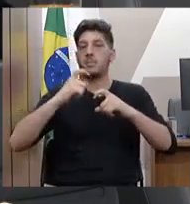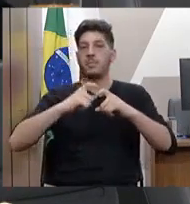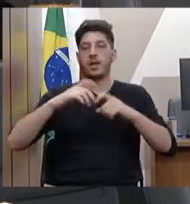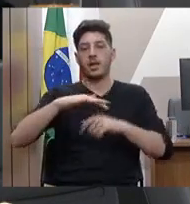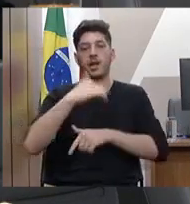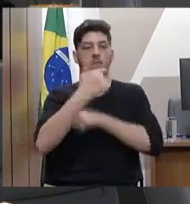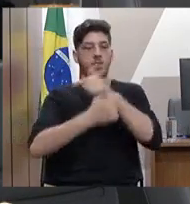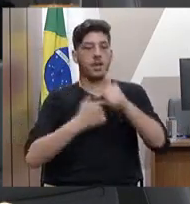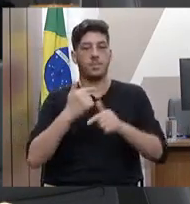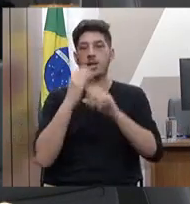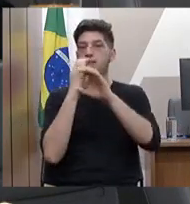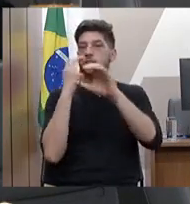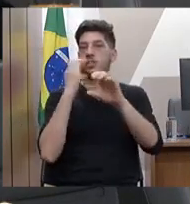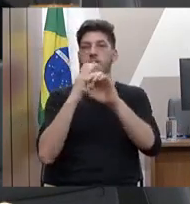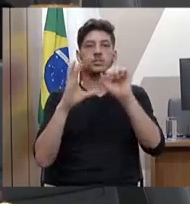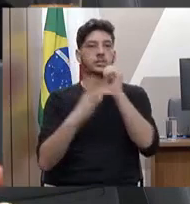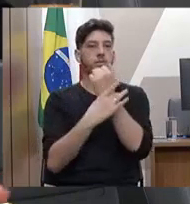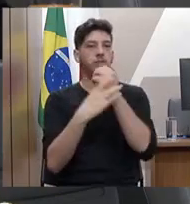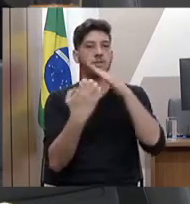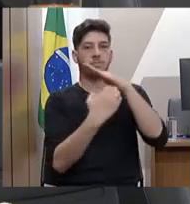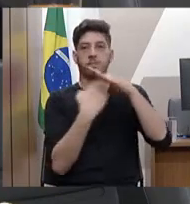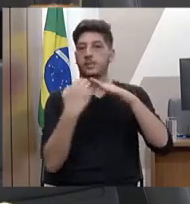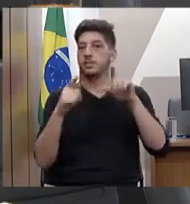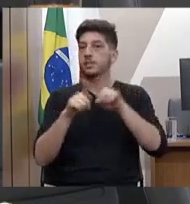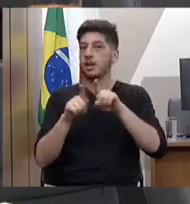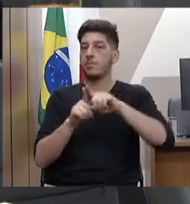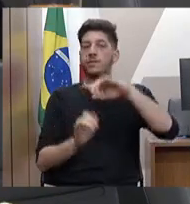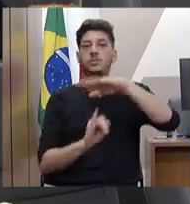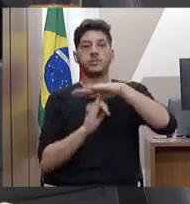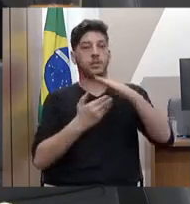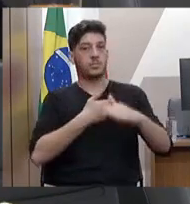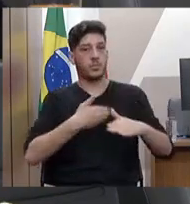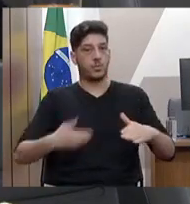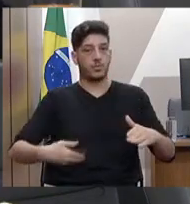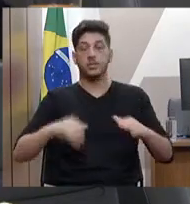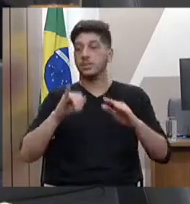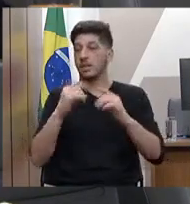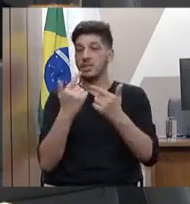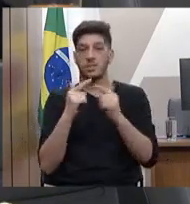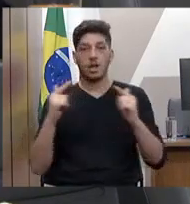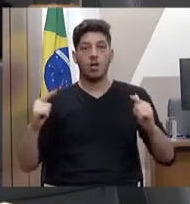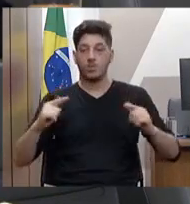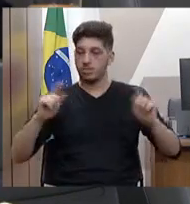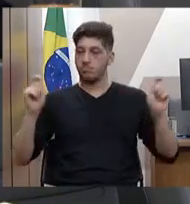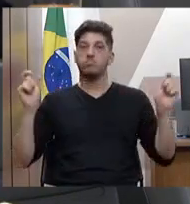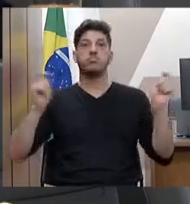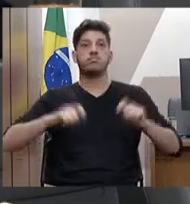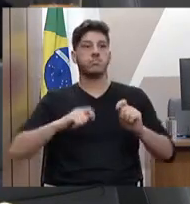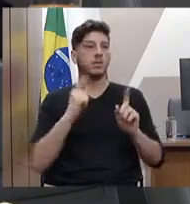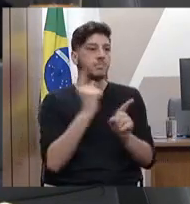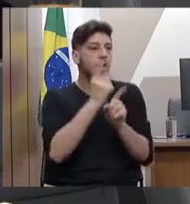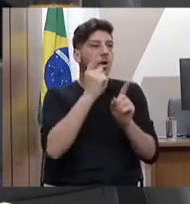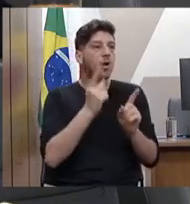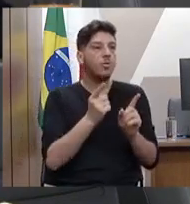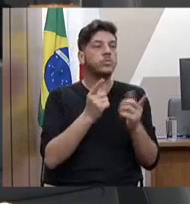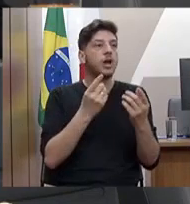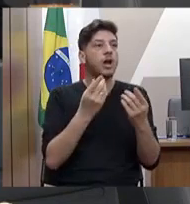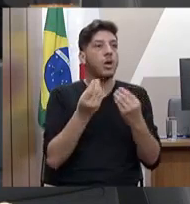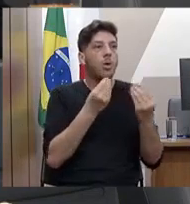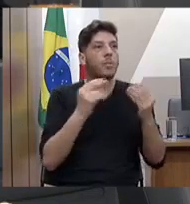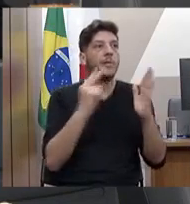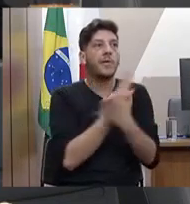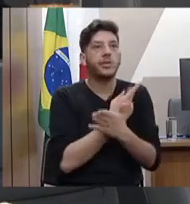engenheiros de segurança das empresas e também dos órgãos públicos não estiverem preparados para detectar os estados de Sofrimento psíquico